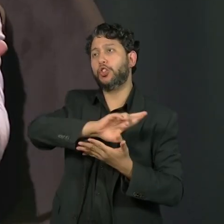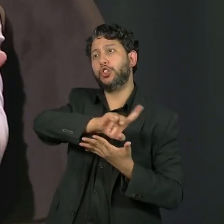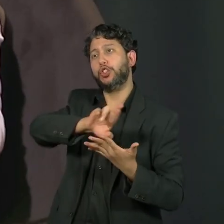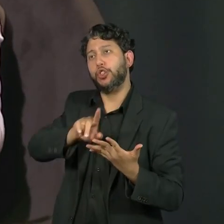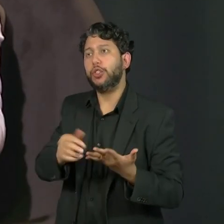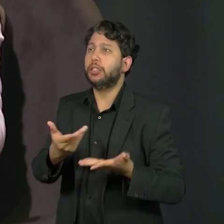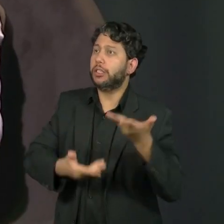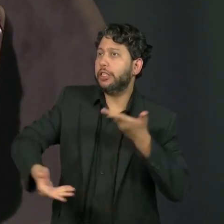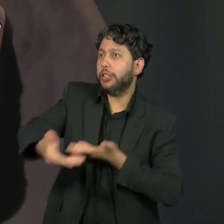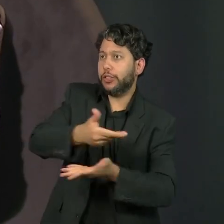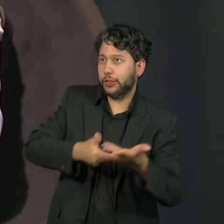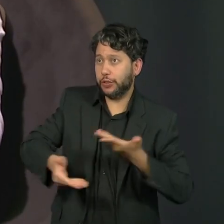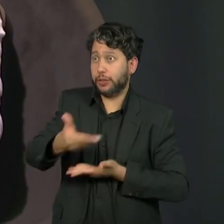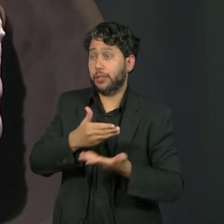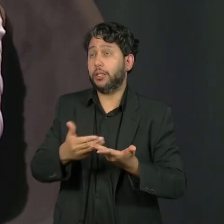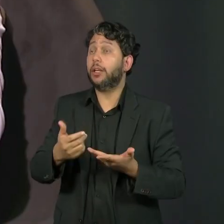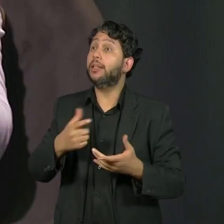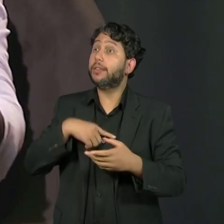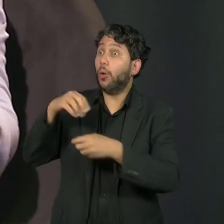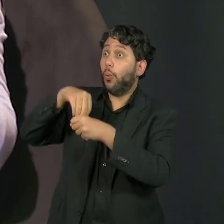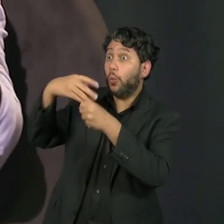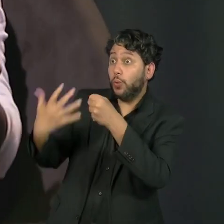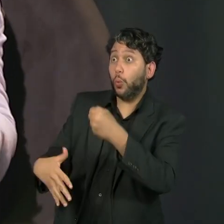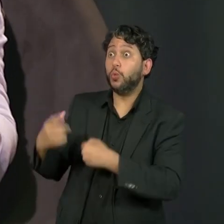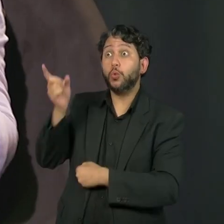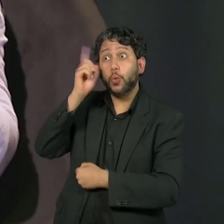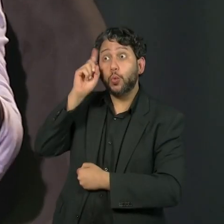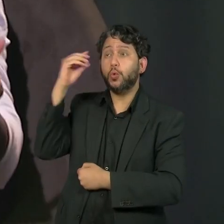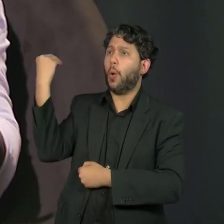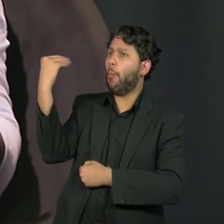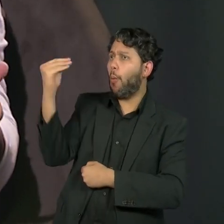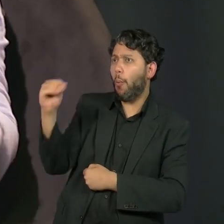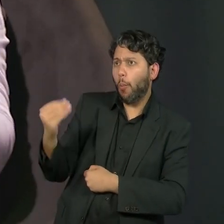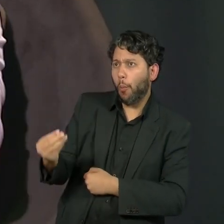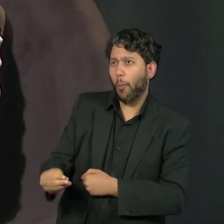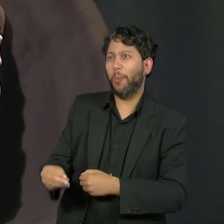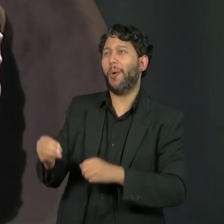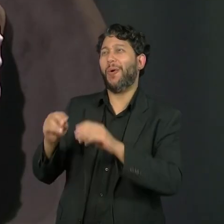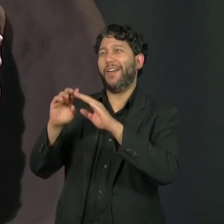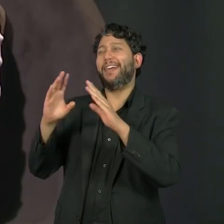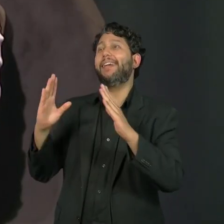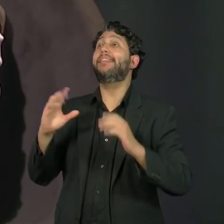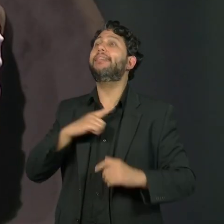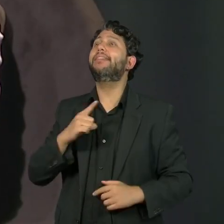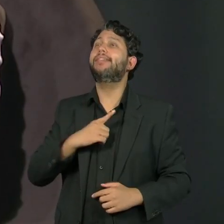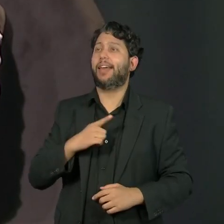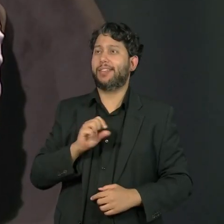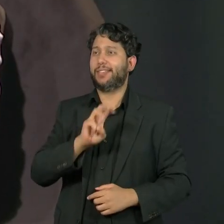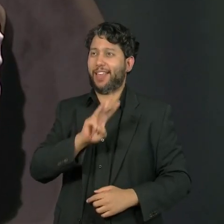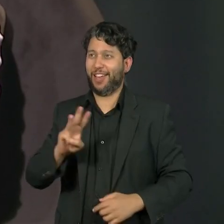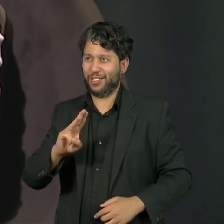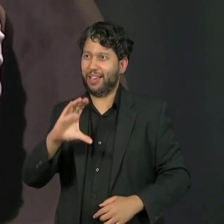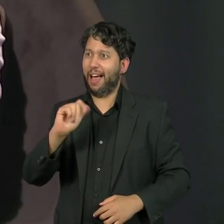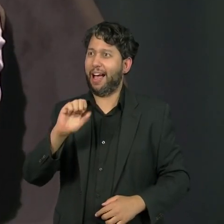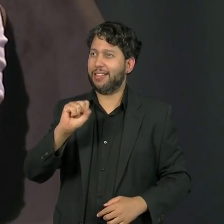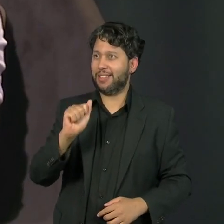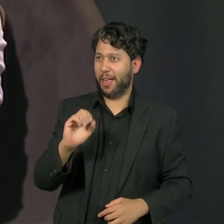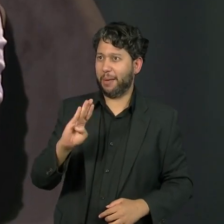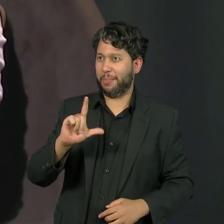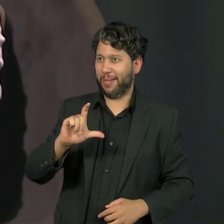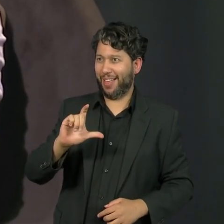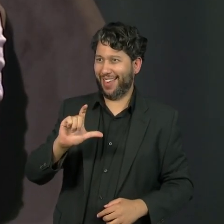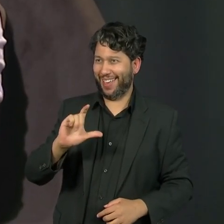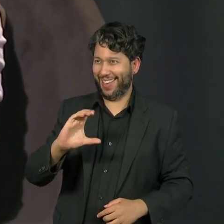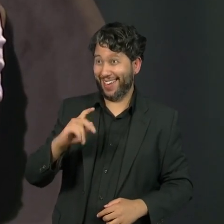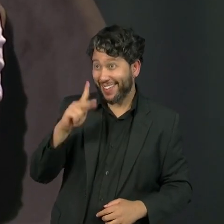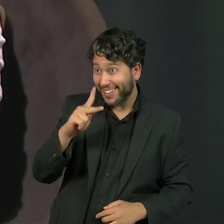propõe iniciativas negras, tem conteúdo diário, always on, na plataforma casablack.cc e nas redes sociais, e também a gente presta